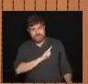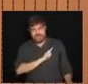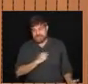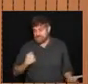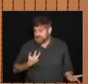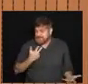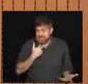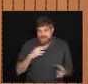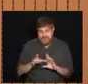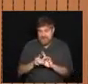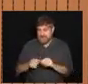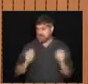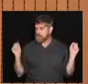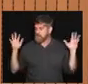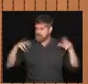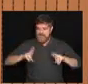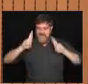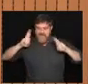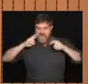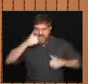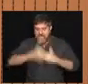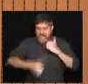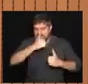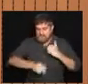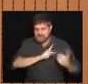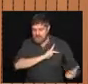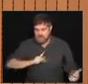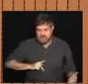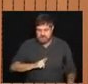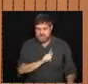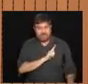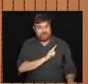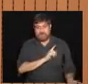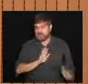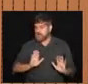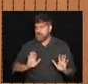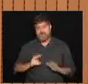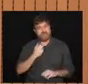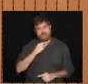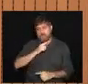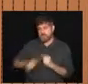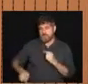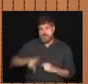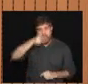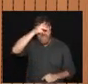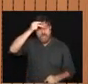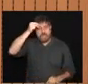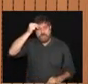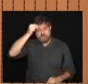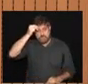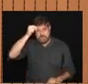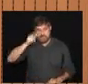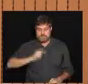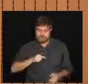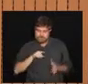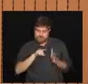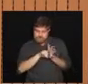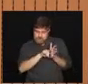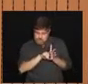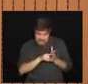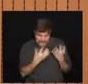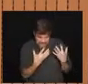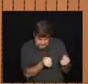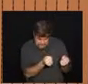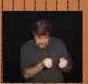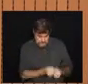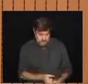podia permitir uma aglomeração como aquela. O prefeito corroborou a decisão técnica.